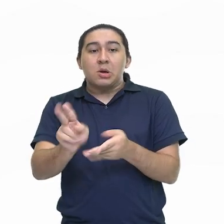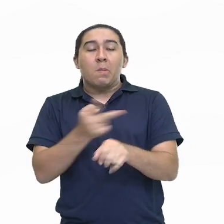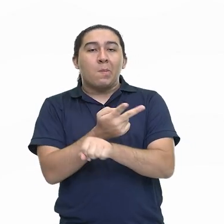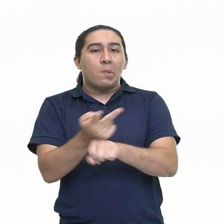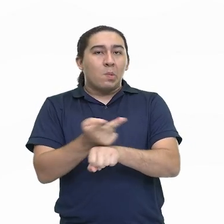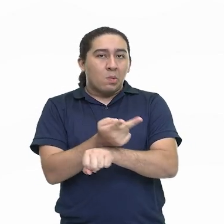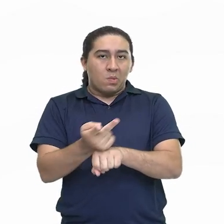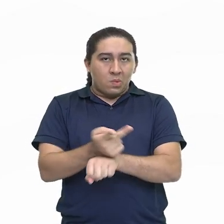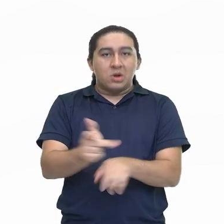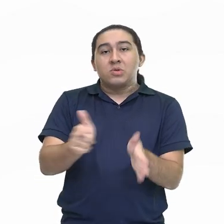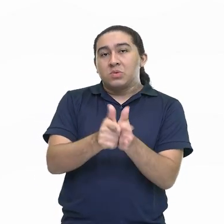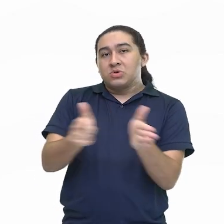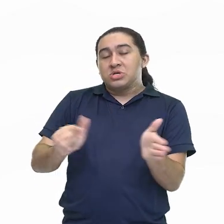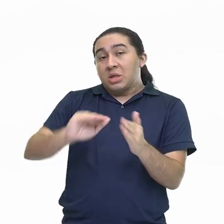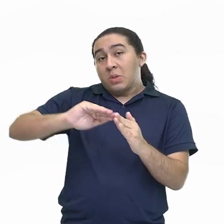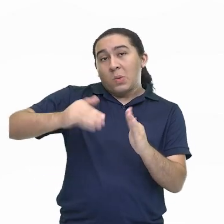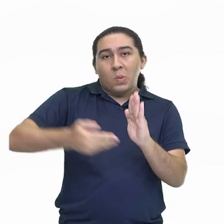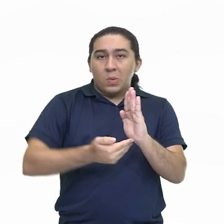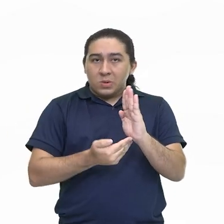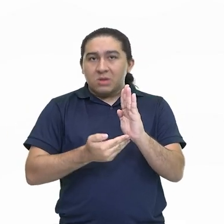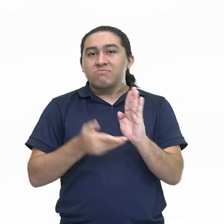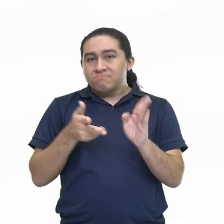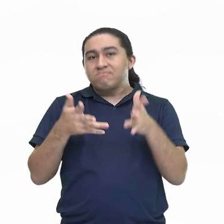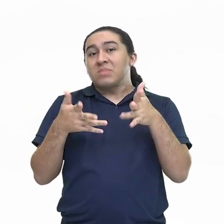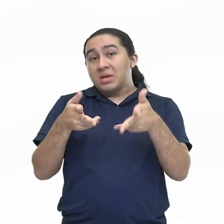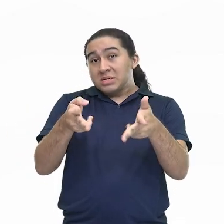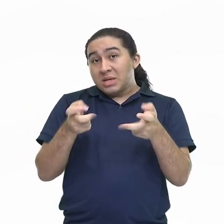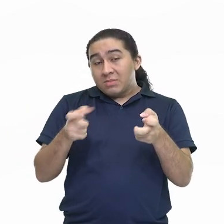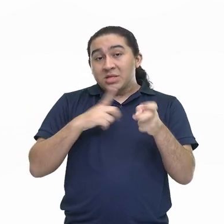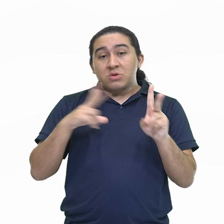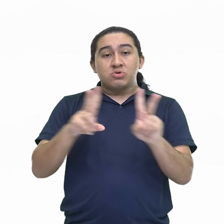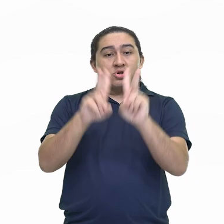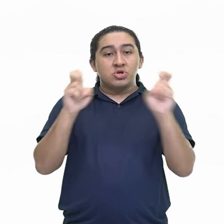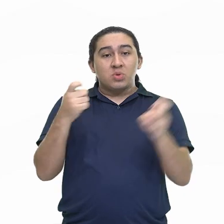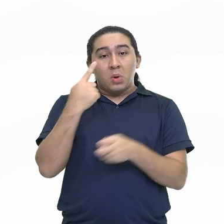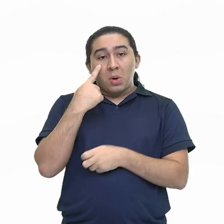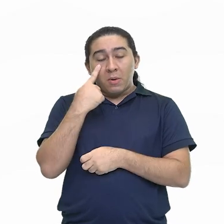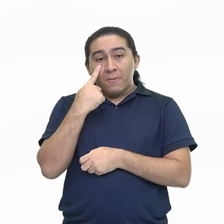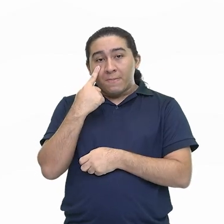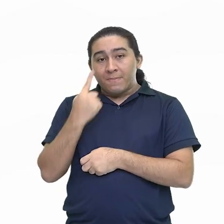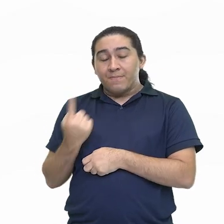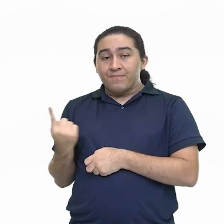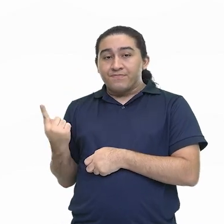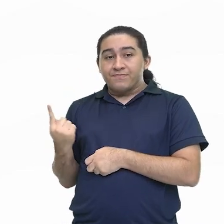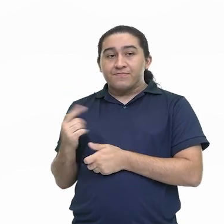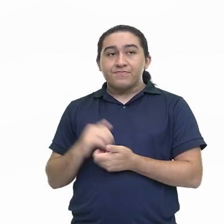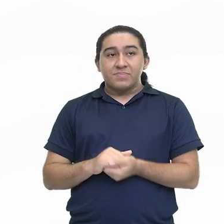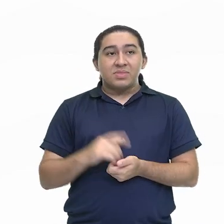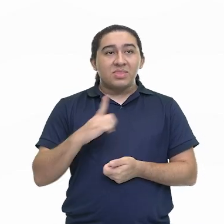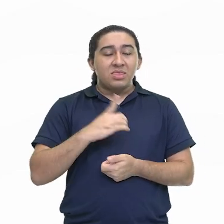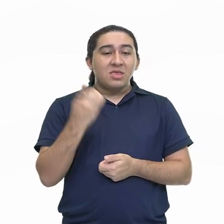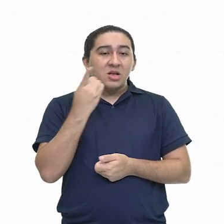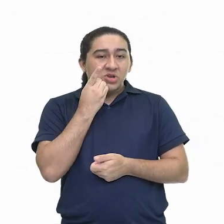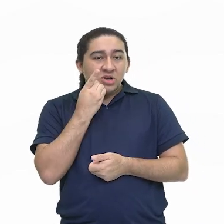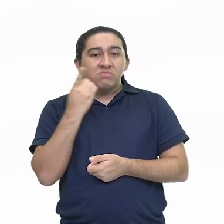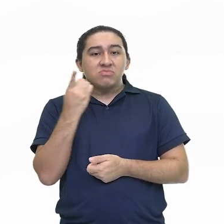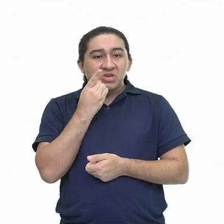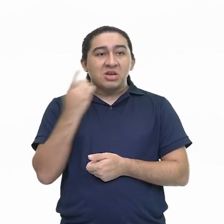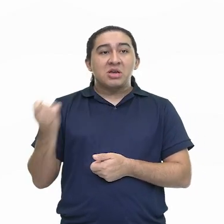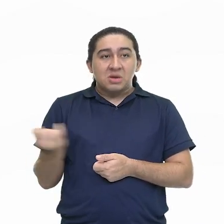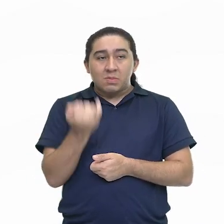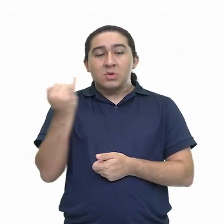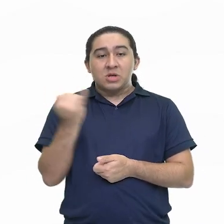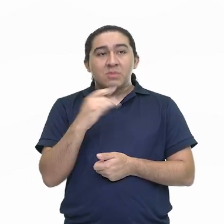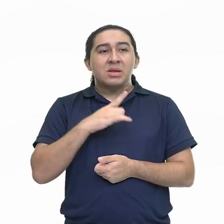observa aqui que ele é, né, bem chamativo. Aqui nós temos a data é muito importante para saber se realmente